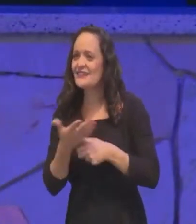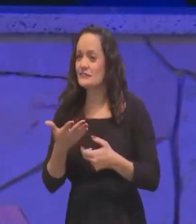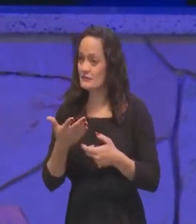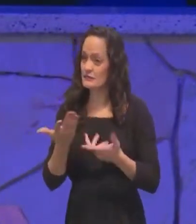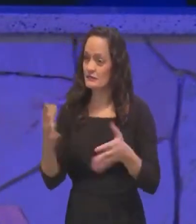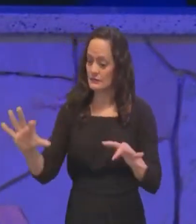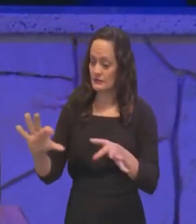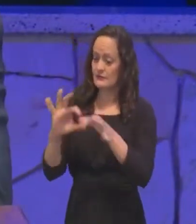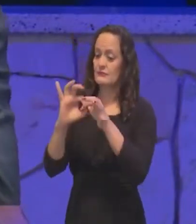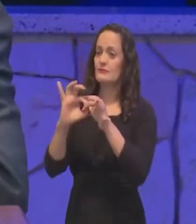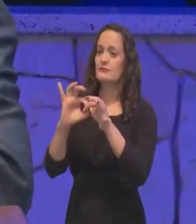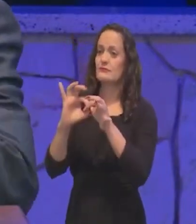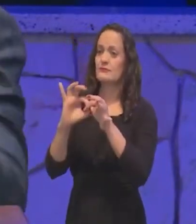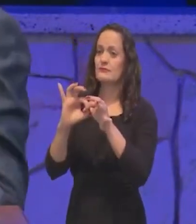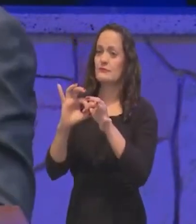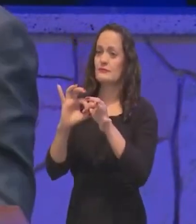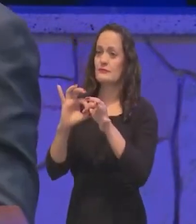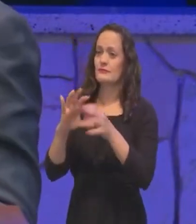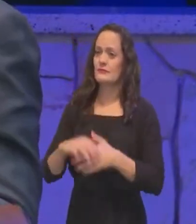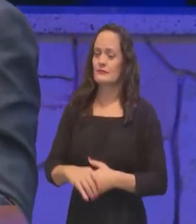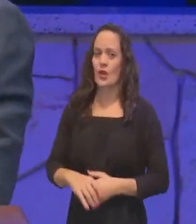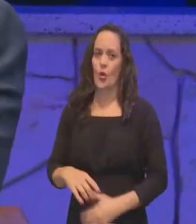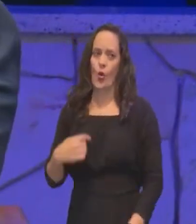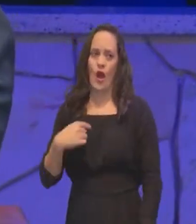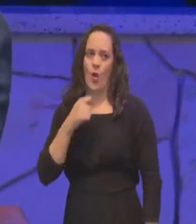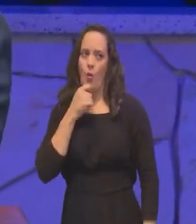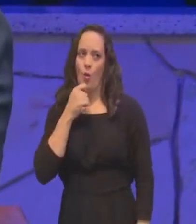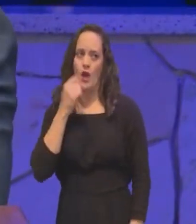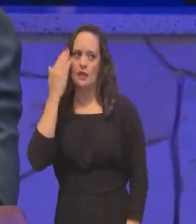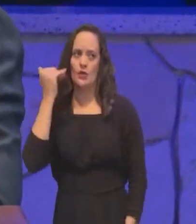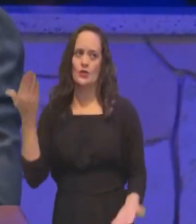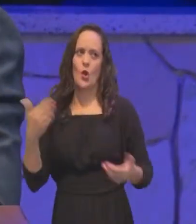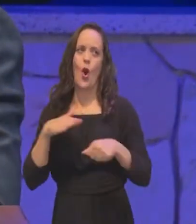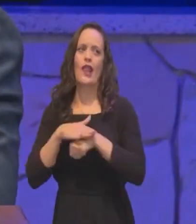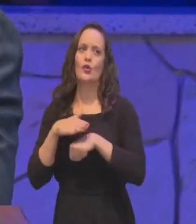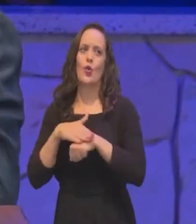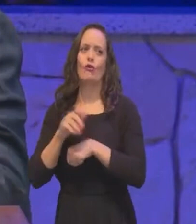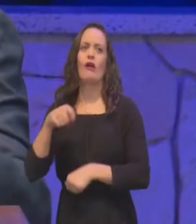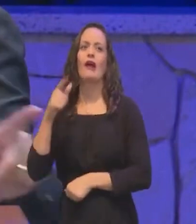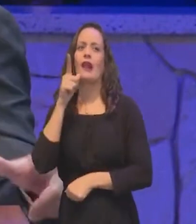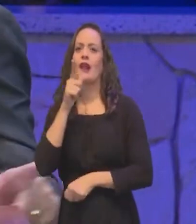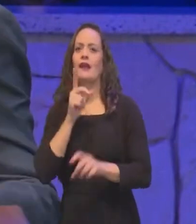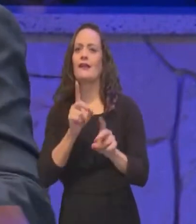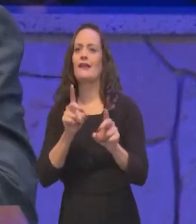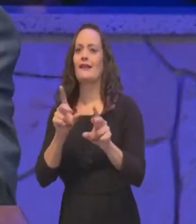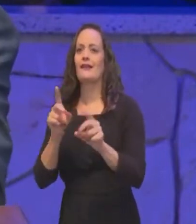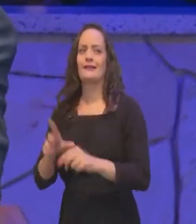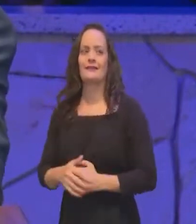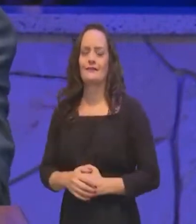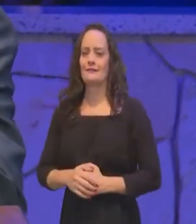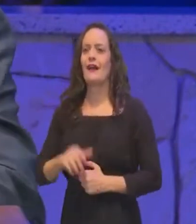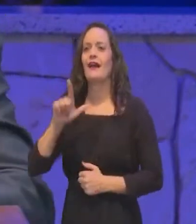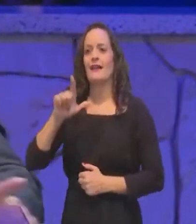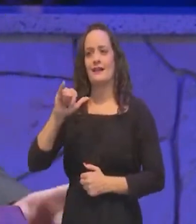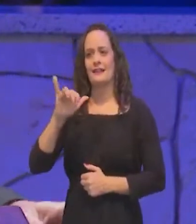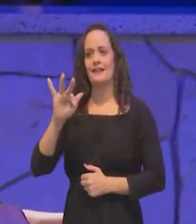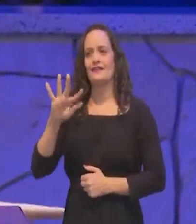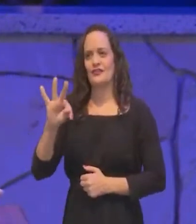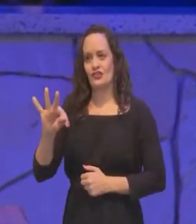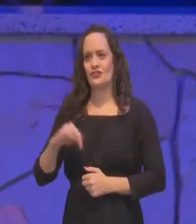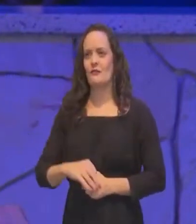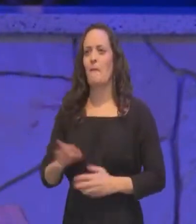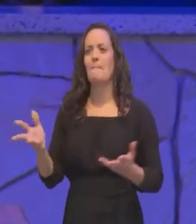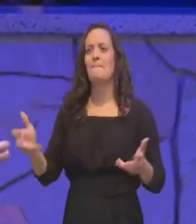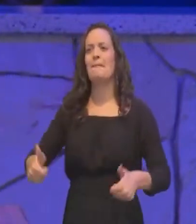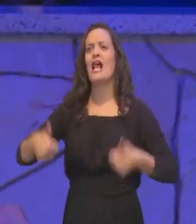a informação ainda não veio para mim de quem será a cantina de hoje. É do Lift, a melhor